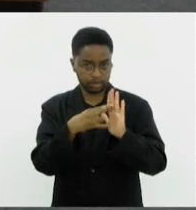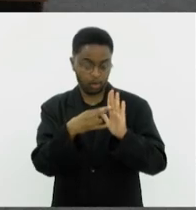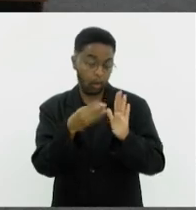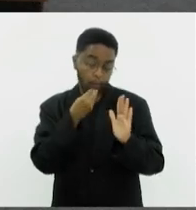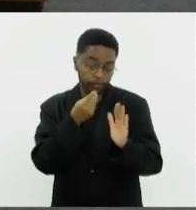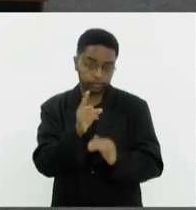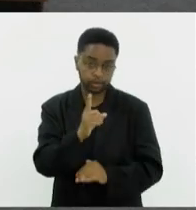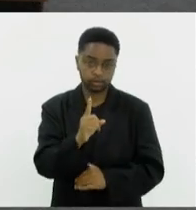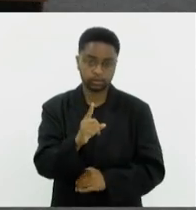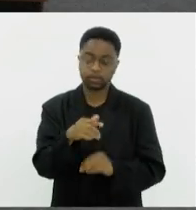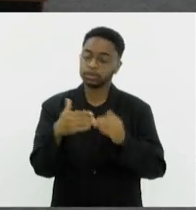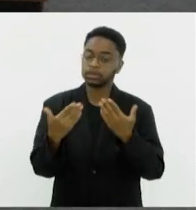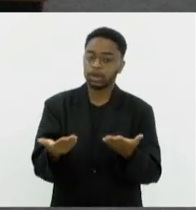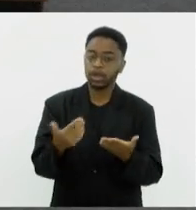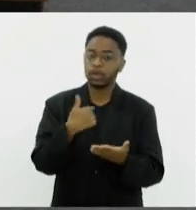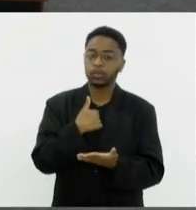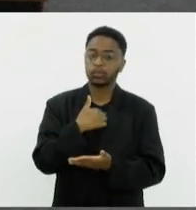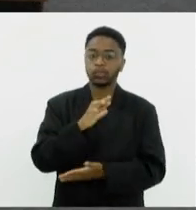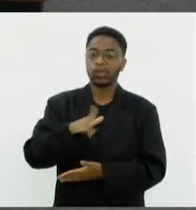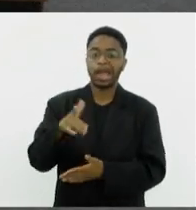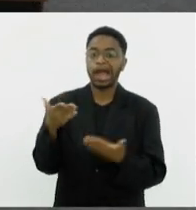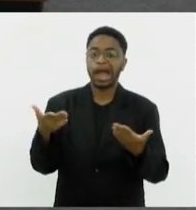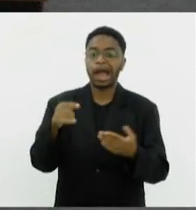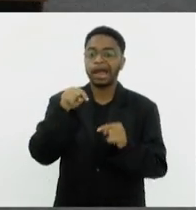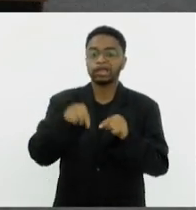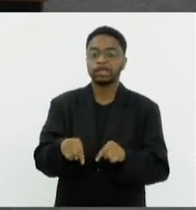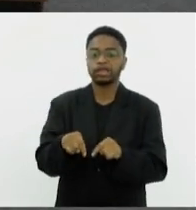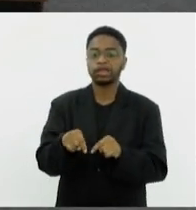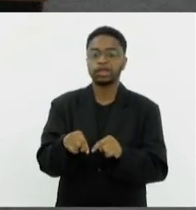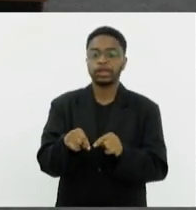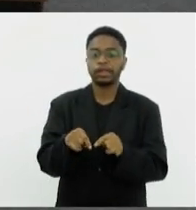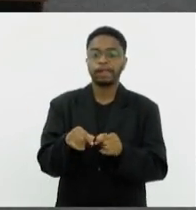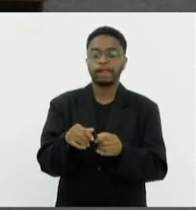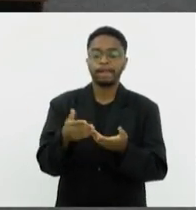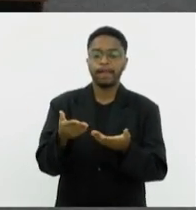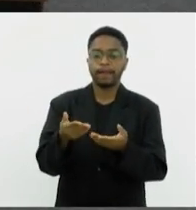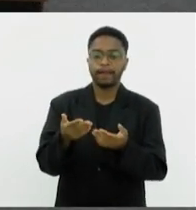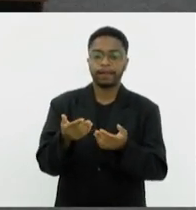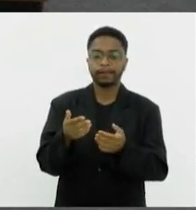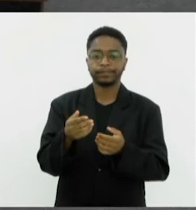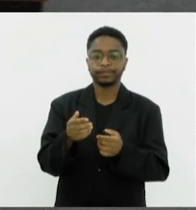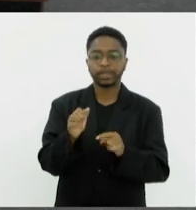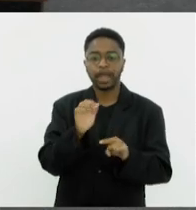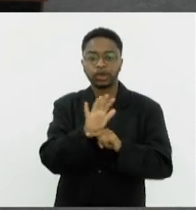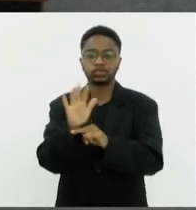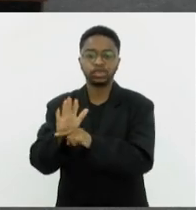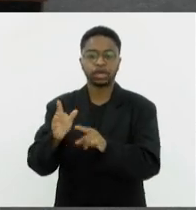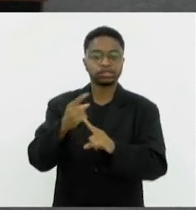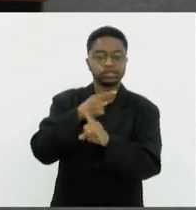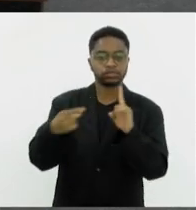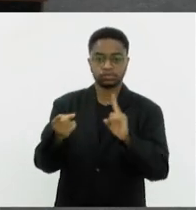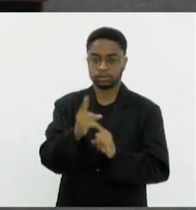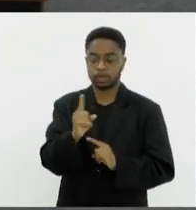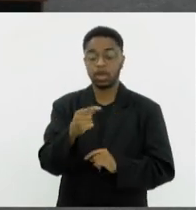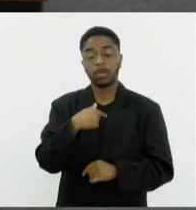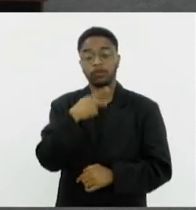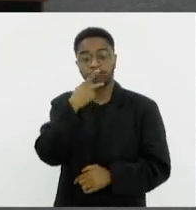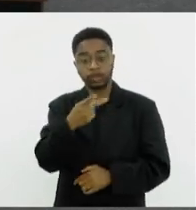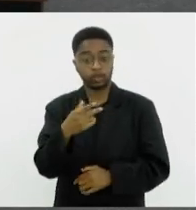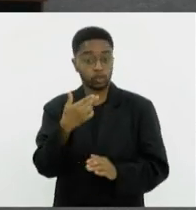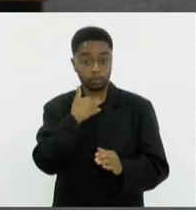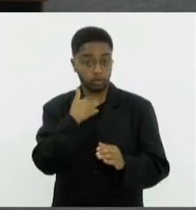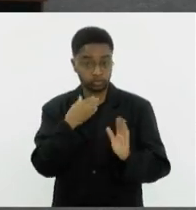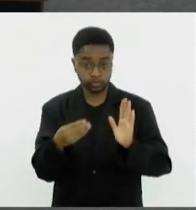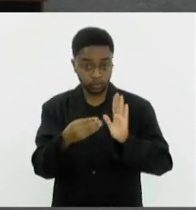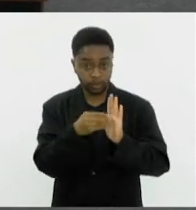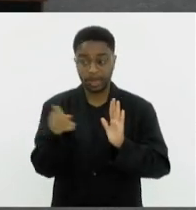valeria. E eu não estou aqui para passar pano para censura. Então, eu coloquei, deputado, isso não pode ser colocado, fiz uma questão de ordem. O